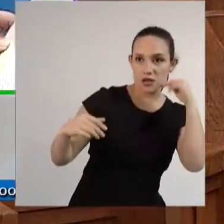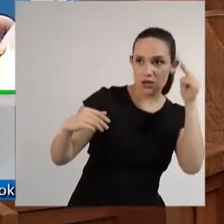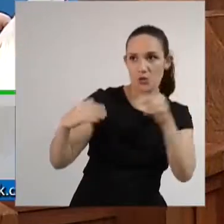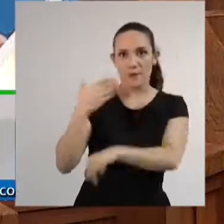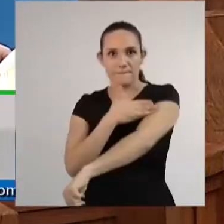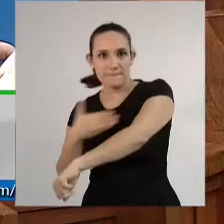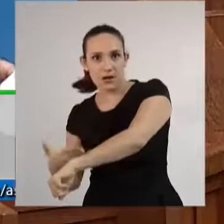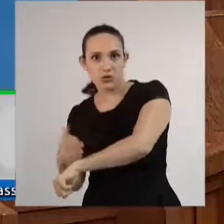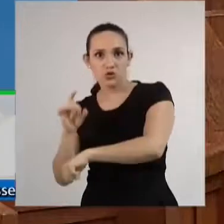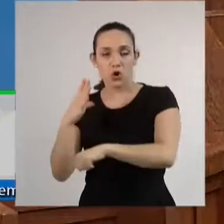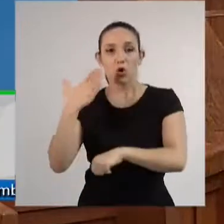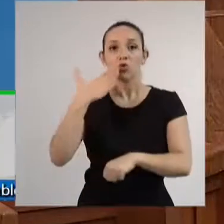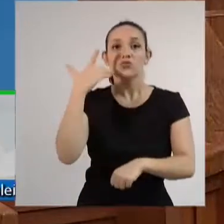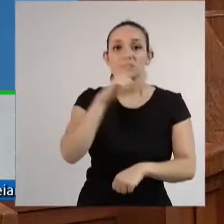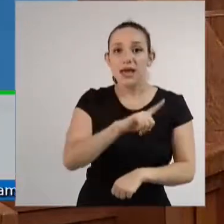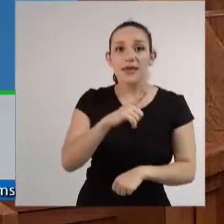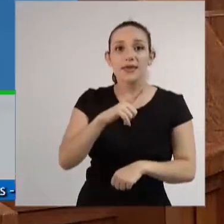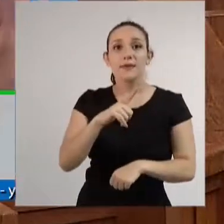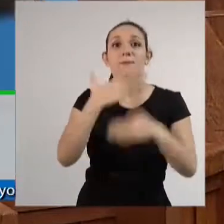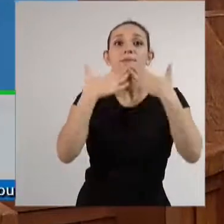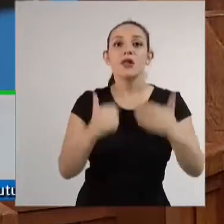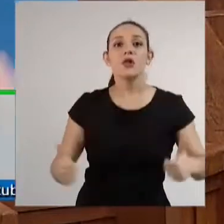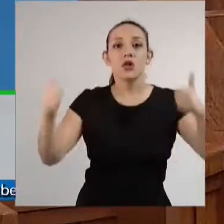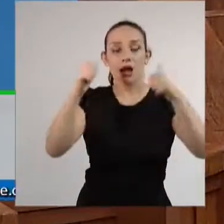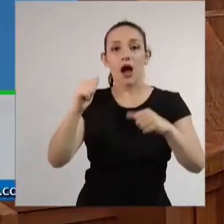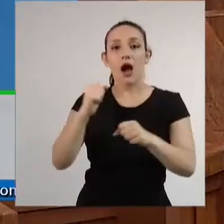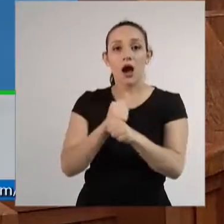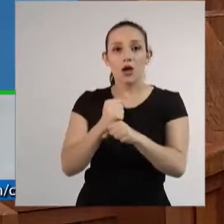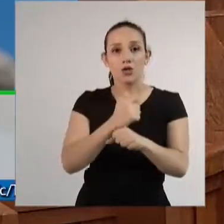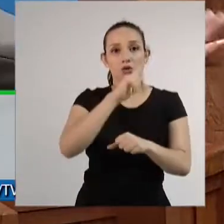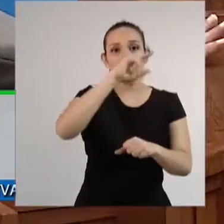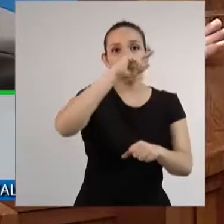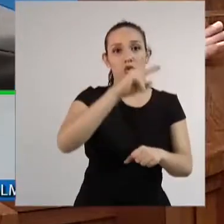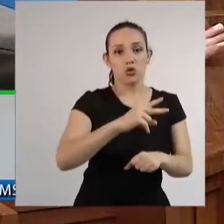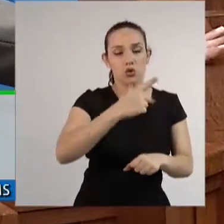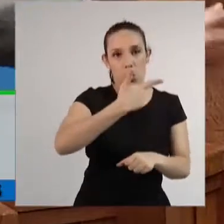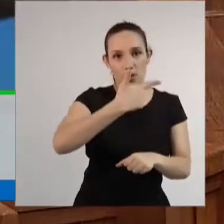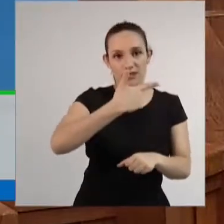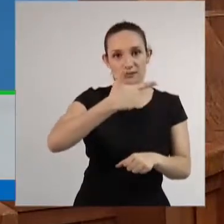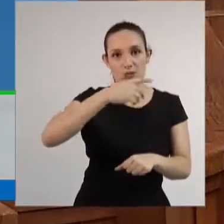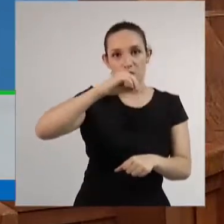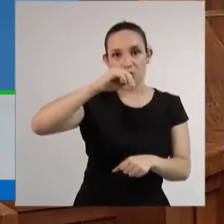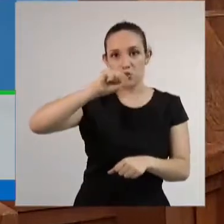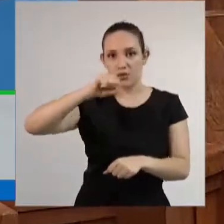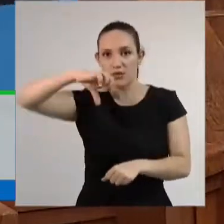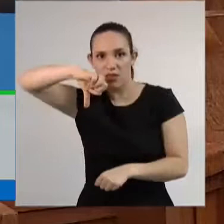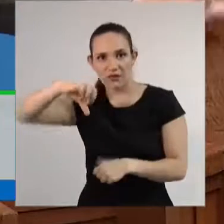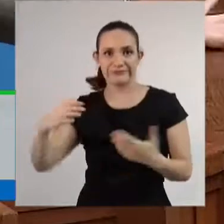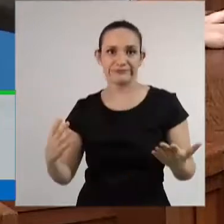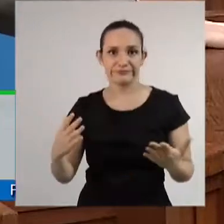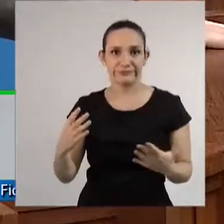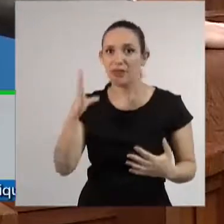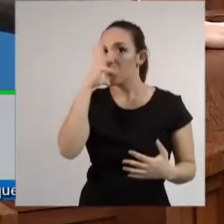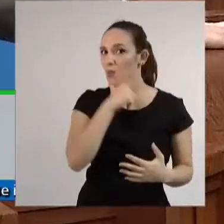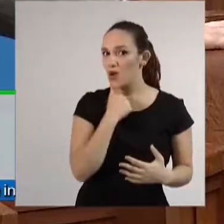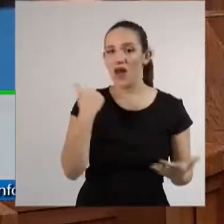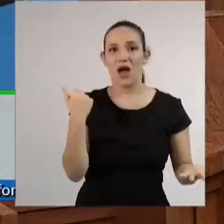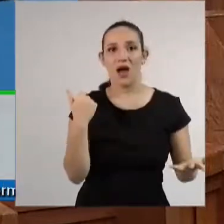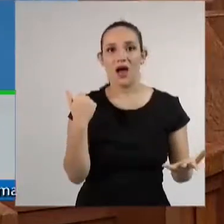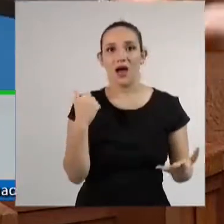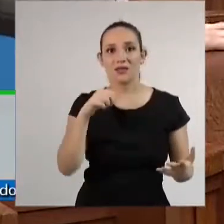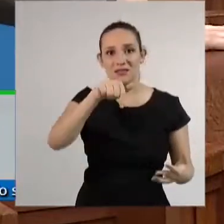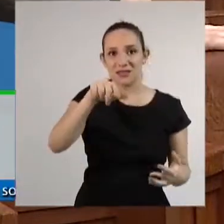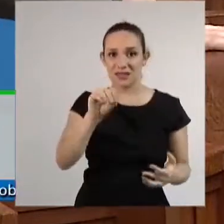2089. E essa disparidade também, ela se observa nos serviços essenciais. O acesso, à água,